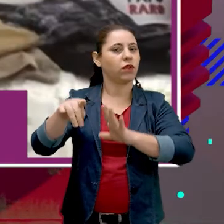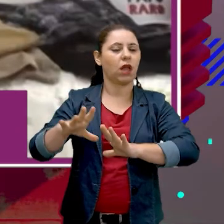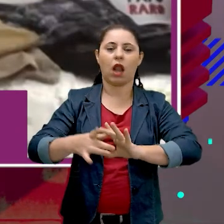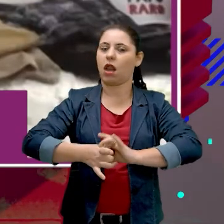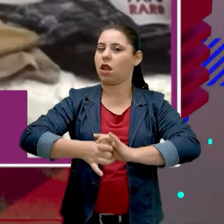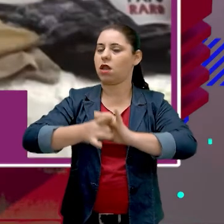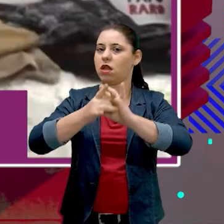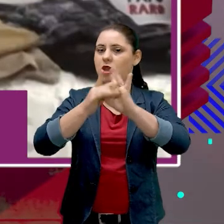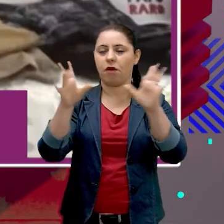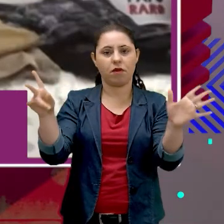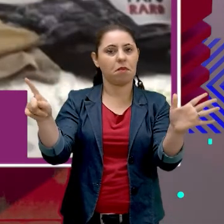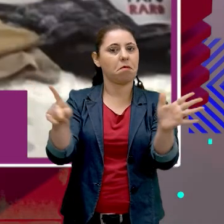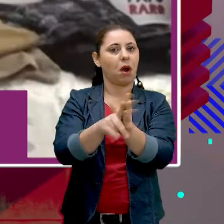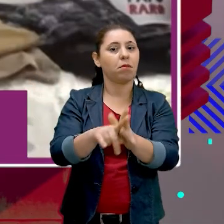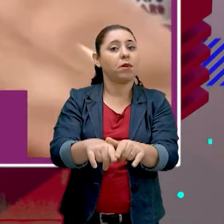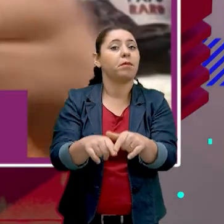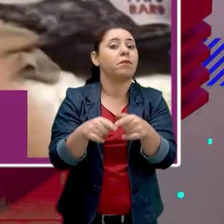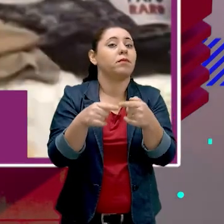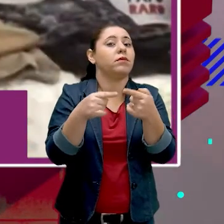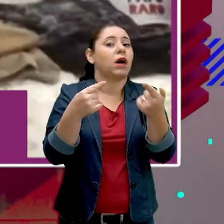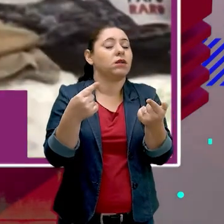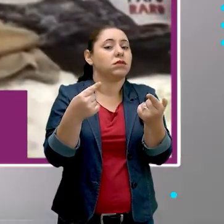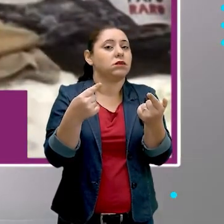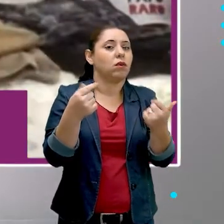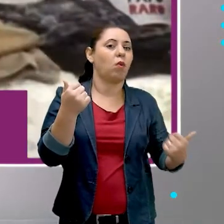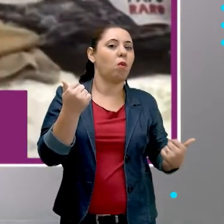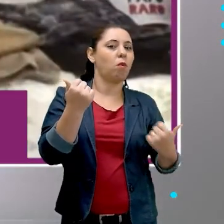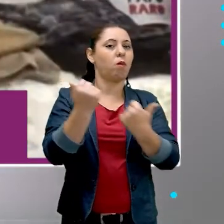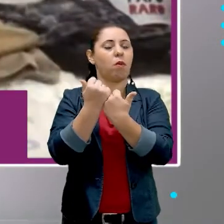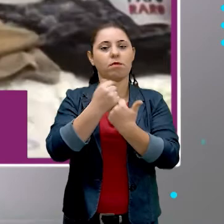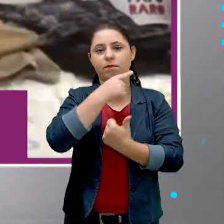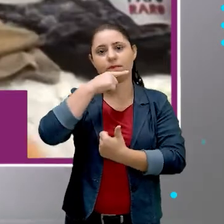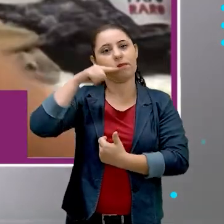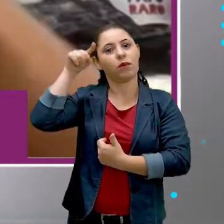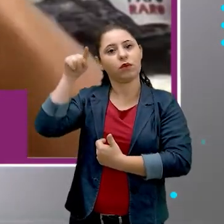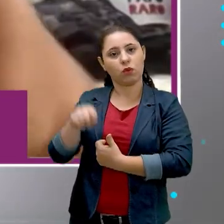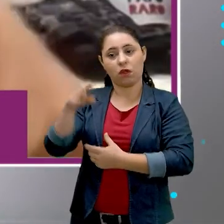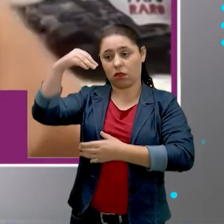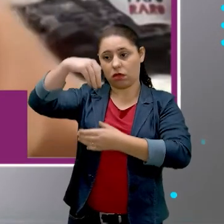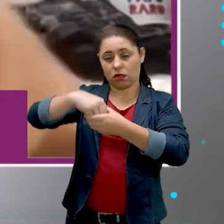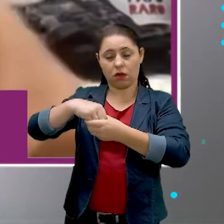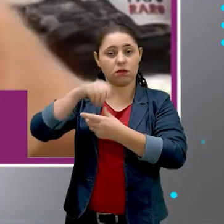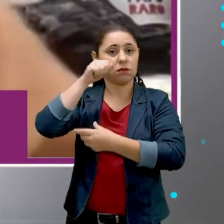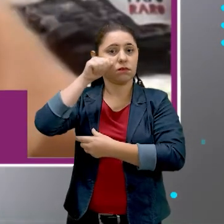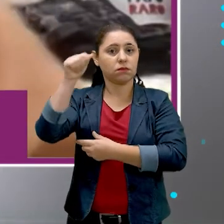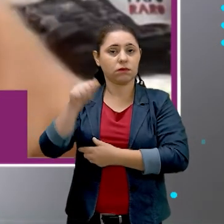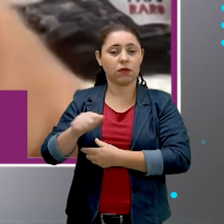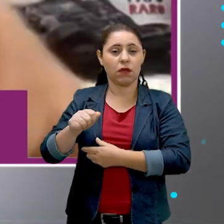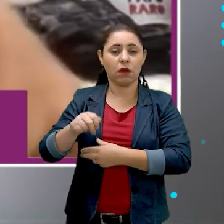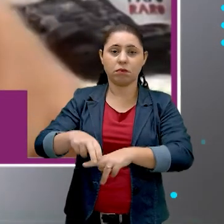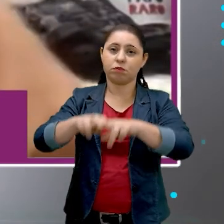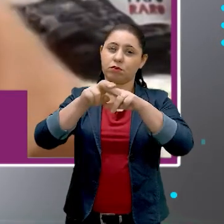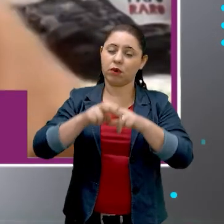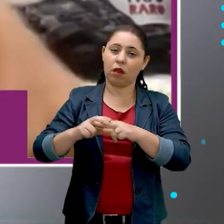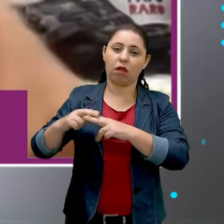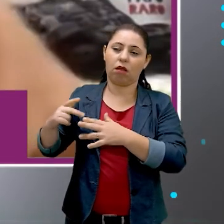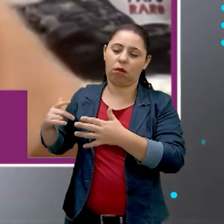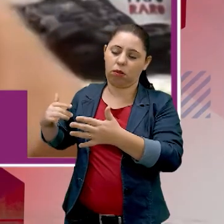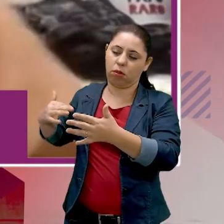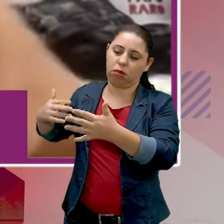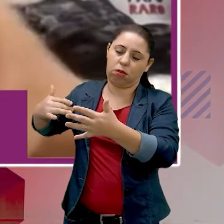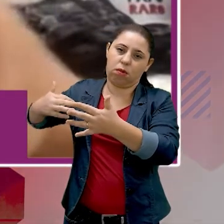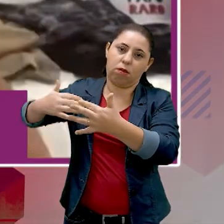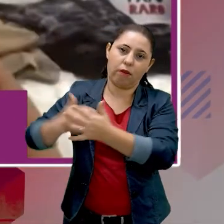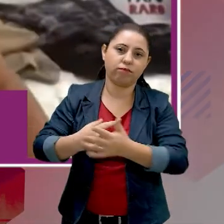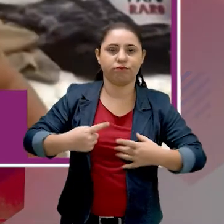seriam autônomas, independentes, mas, é claro, com apoio pró-Rússia dentro da Ucrânia. E aí, então, o conflito vai se arrastando